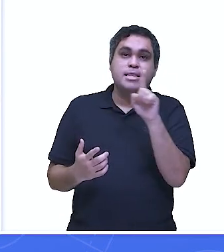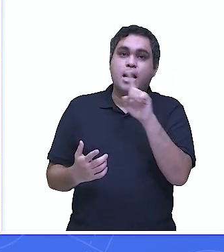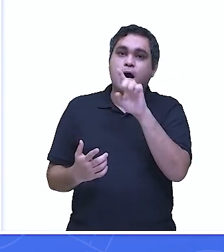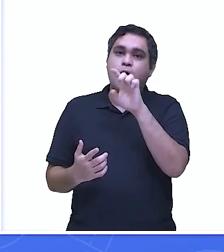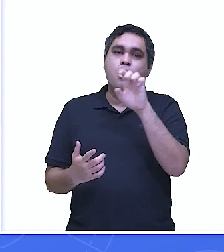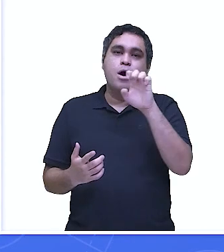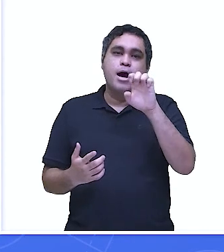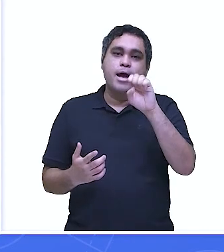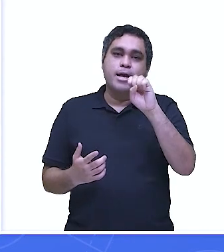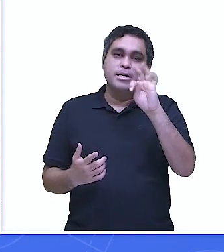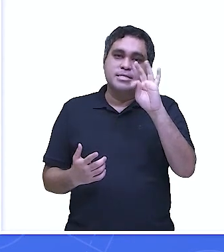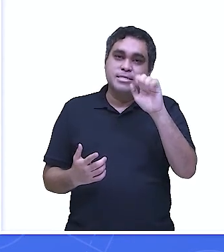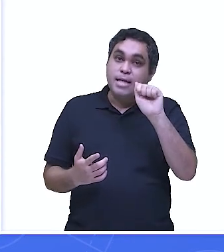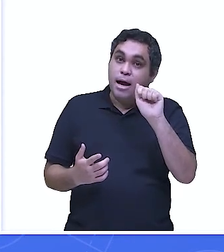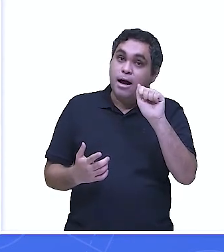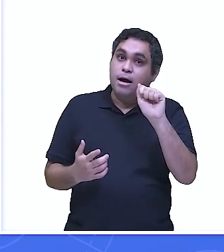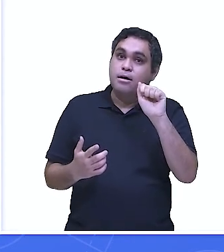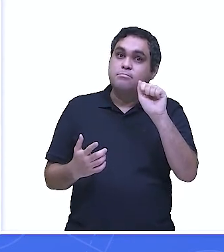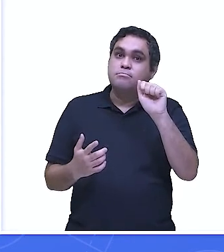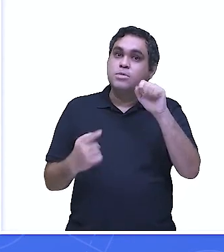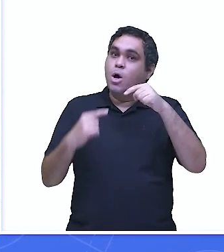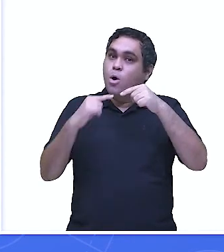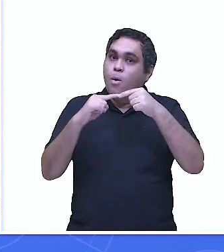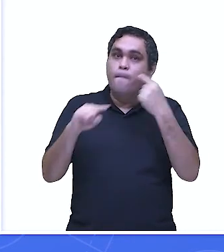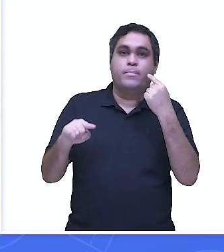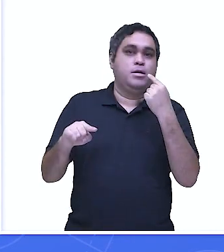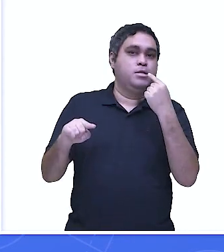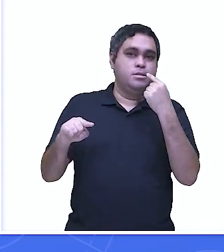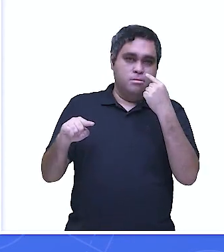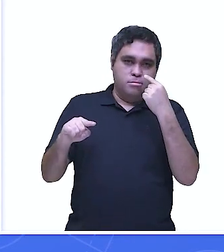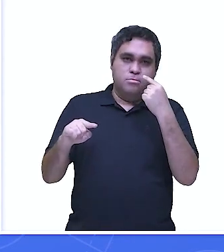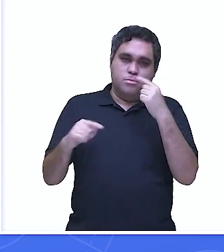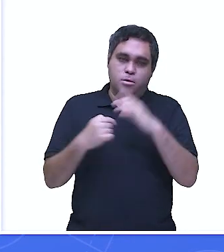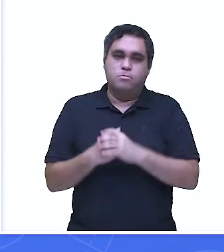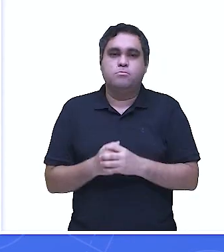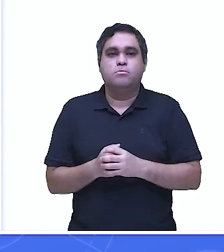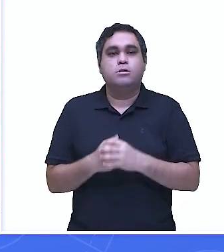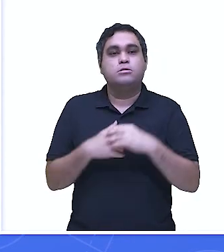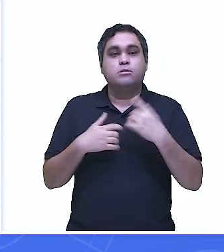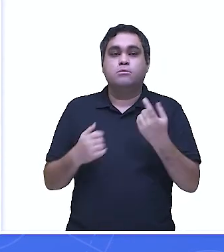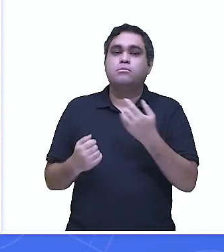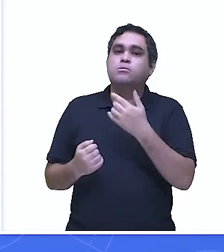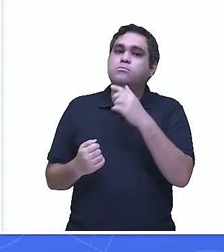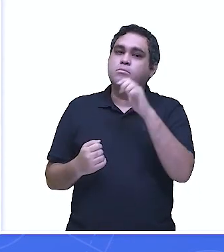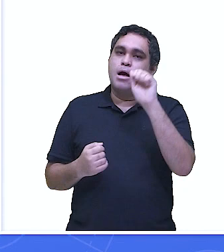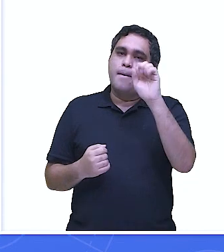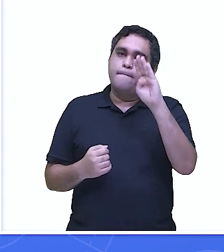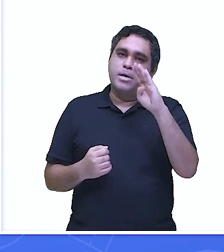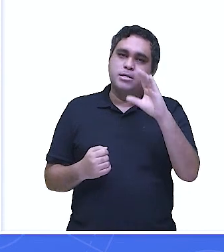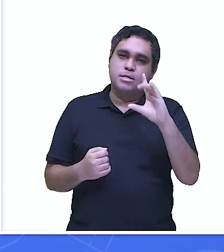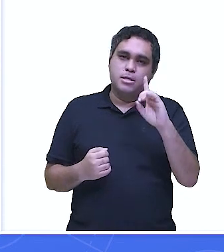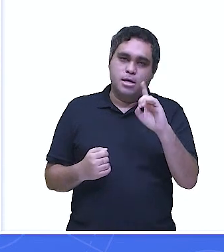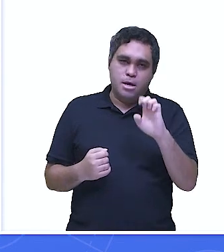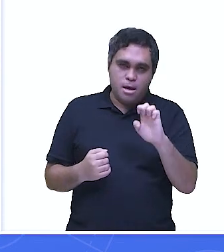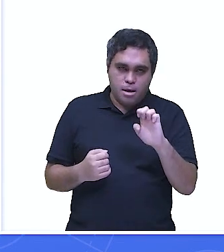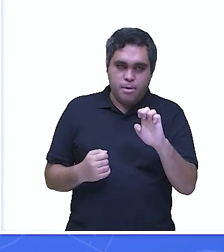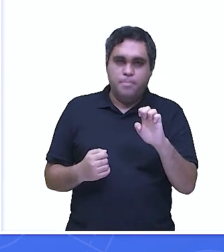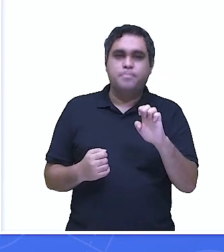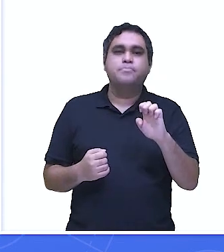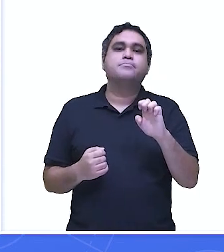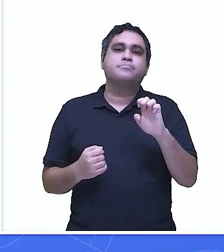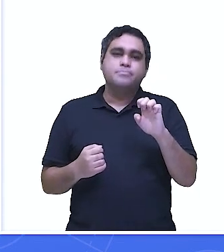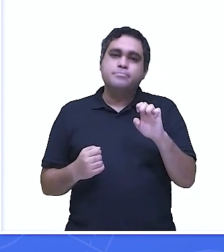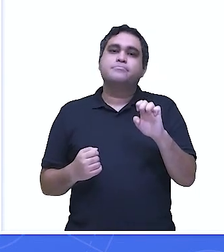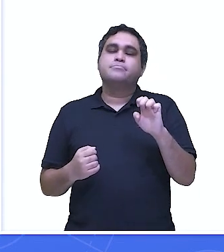tem a ver, tá? Então, vamos lá para as alternativas. Geralmente, nós temos 5 alternativas, que é para atrapalhar muito a